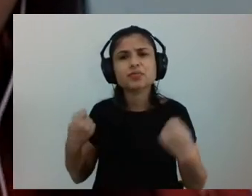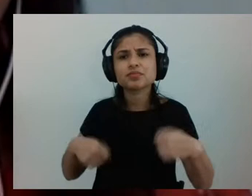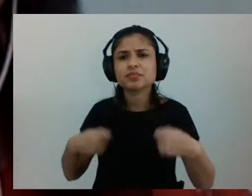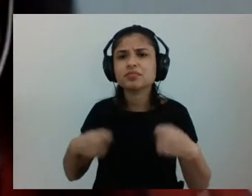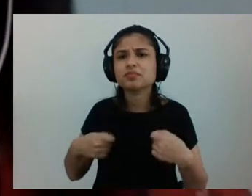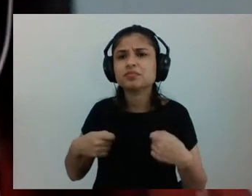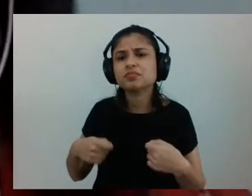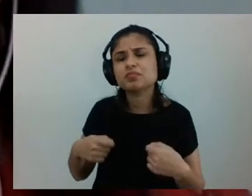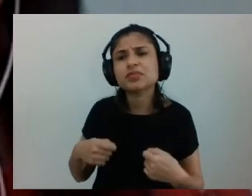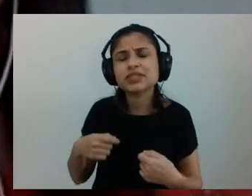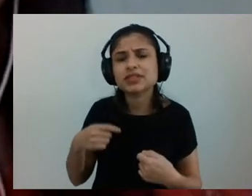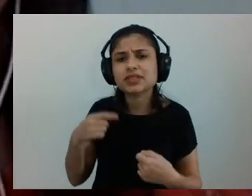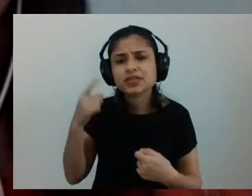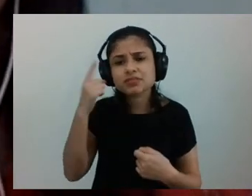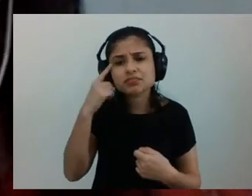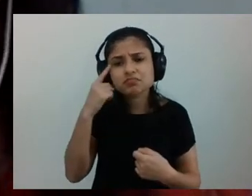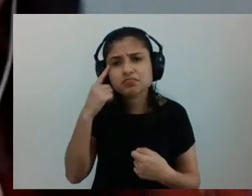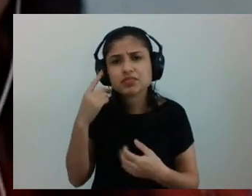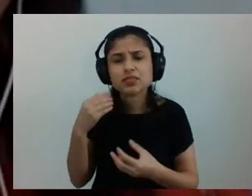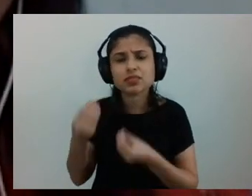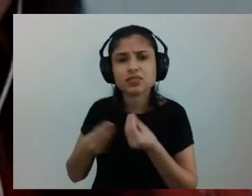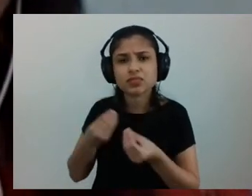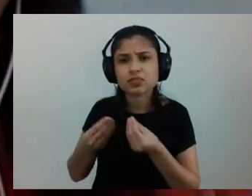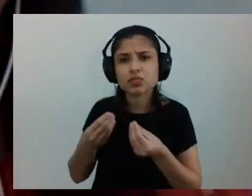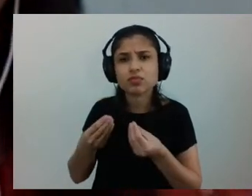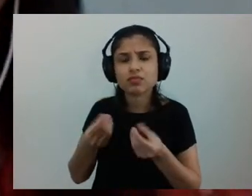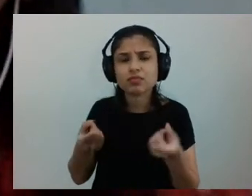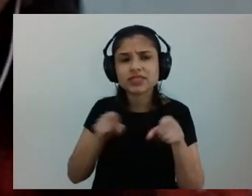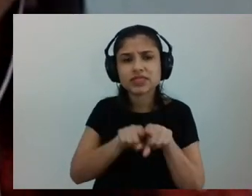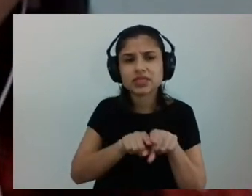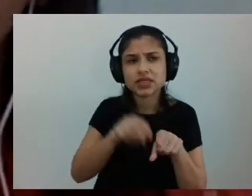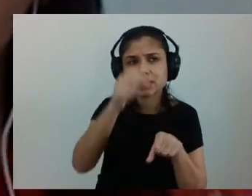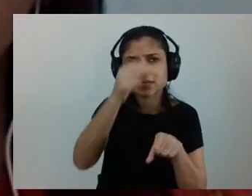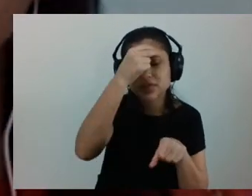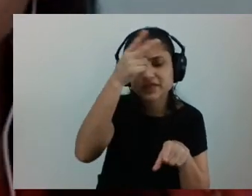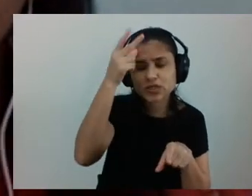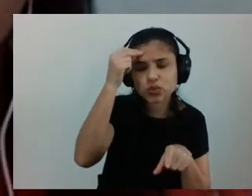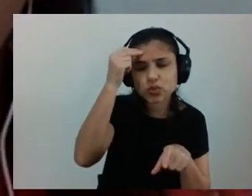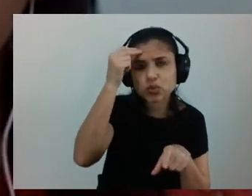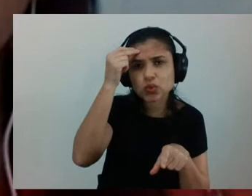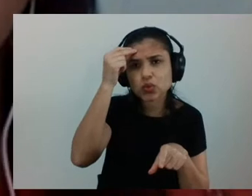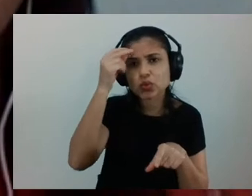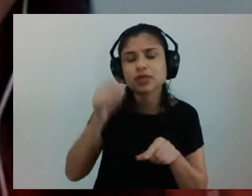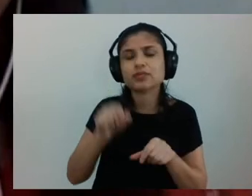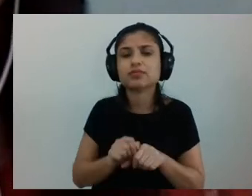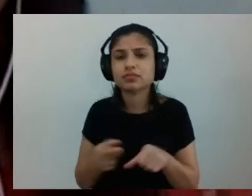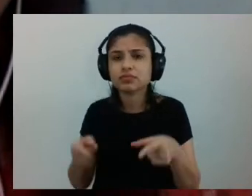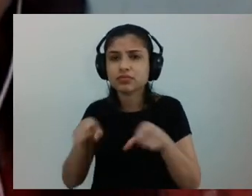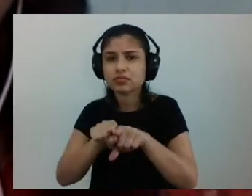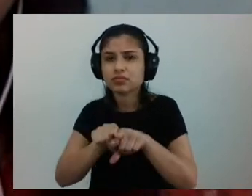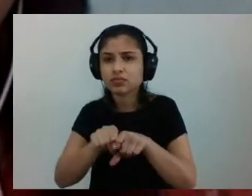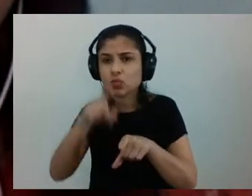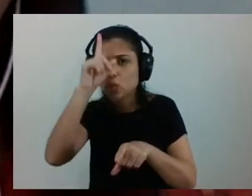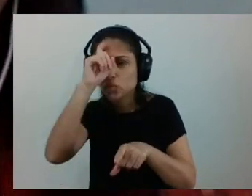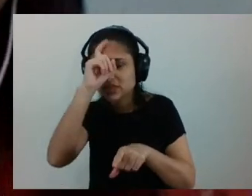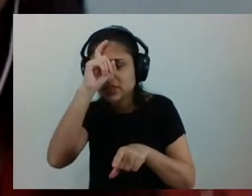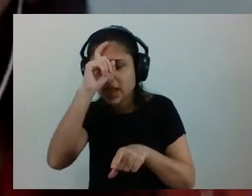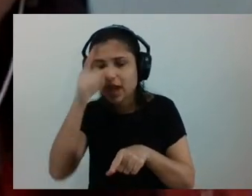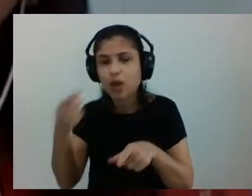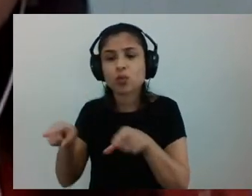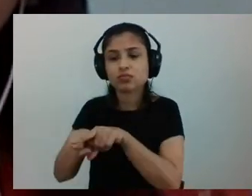parcerias com algumas instituições, como prefeitura, com o nosso próprio hospital, dentro da USE,